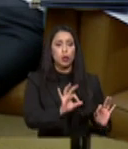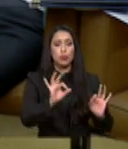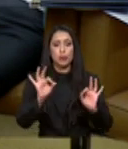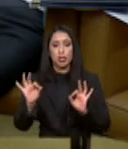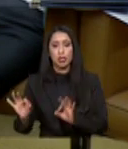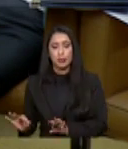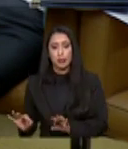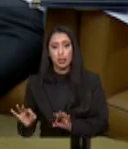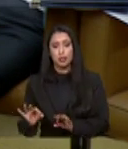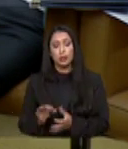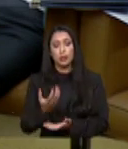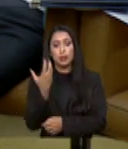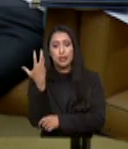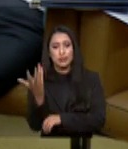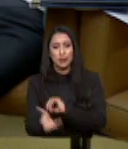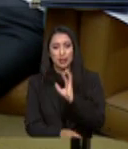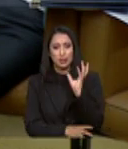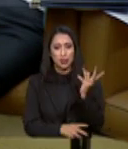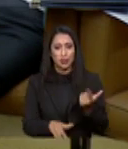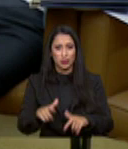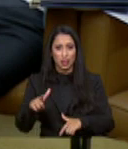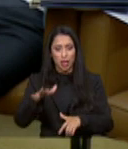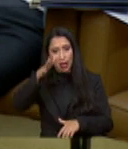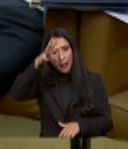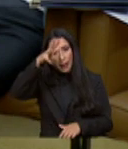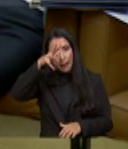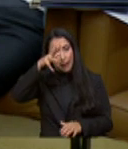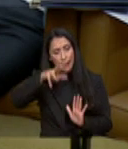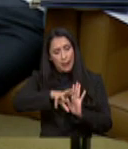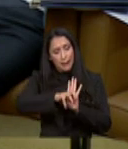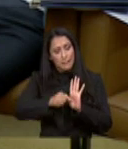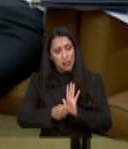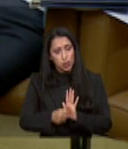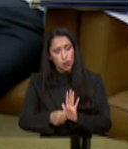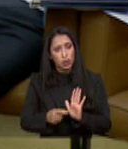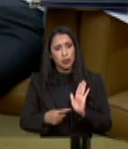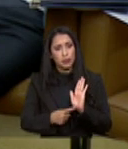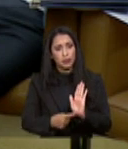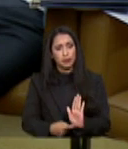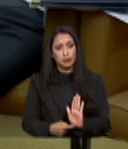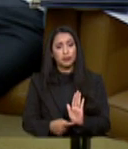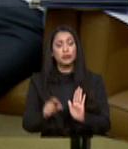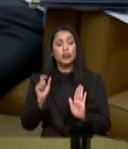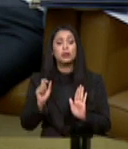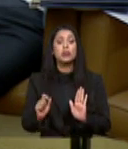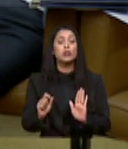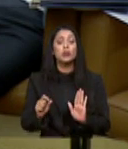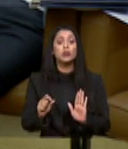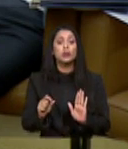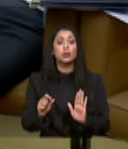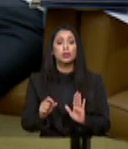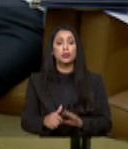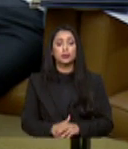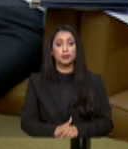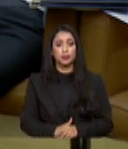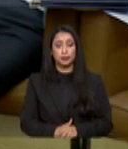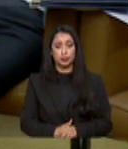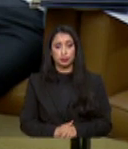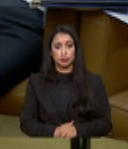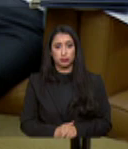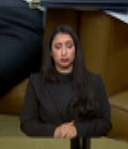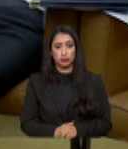da Amazônia. E também aqui citamos, de forma específica em relação ao PPCDAM, o enfraquecimento, diria, a